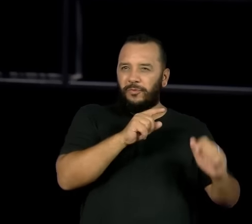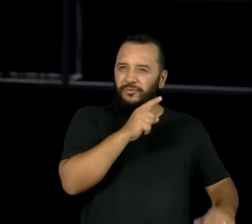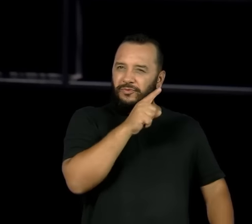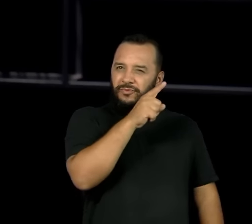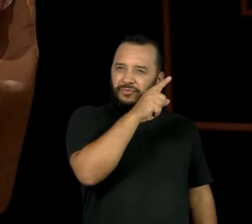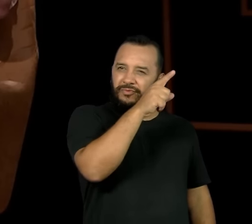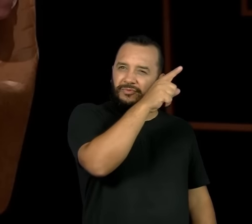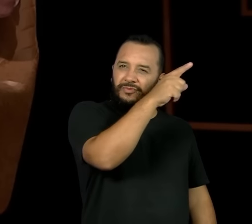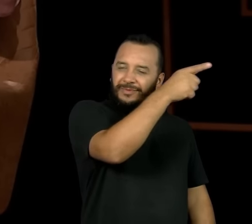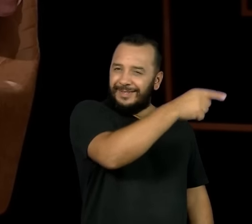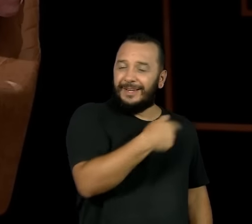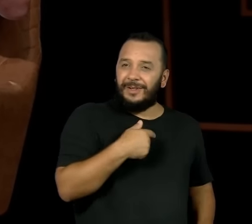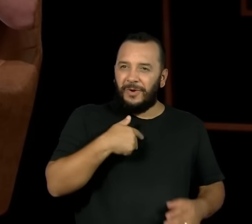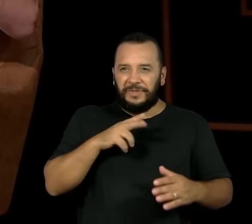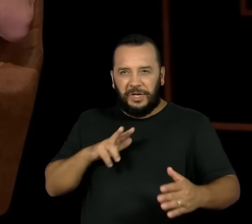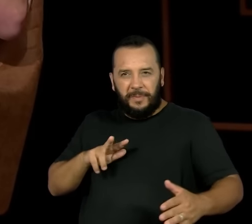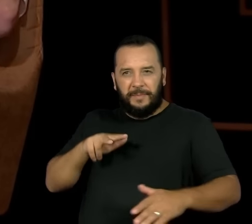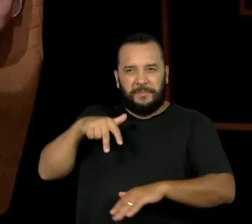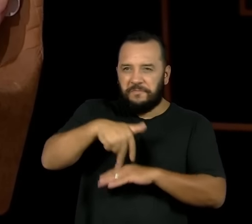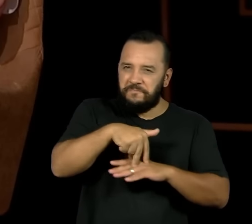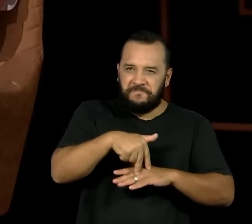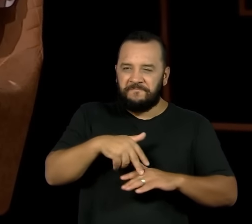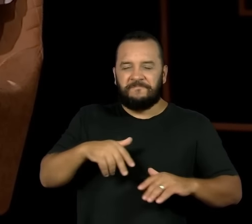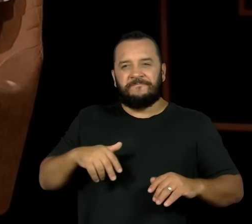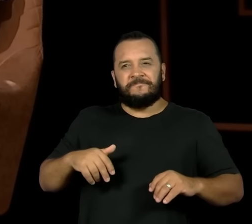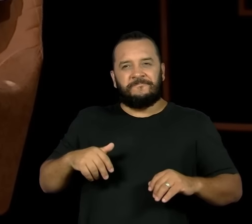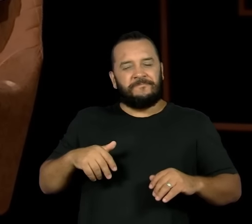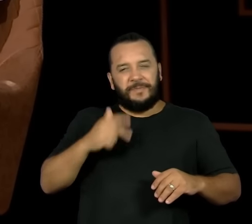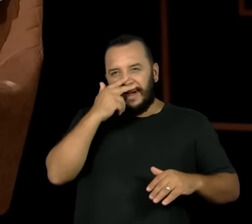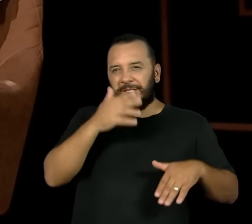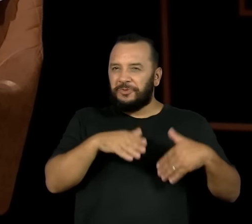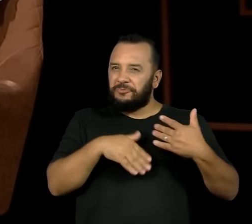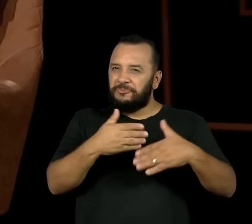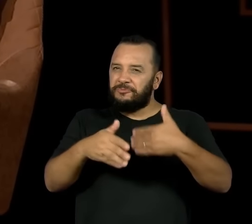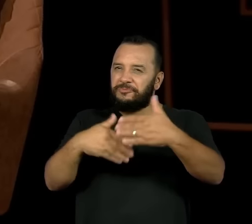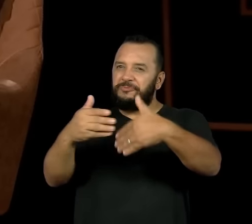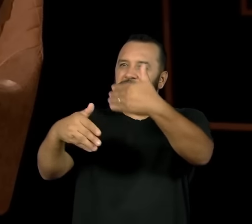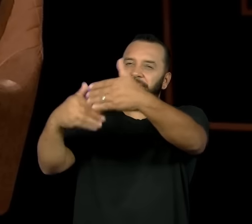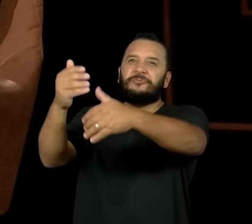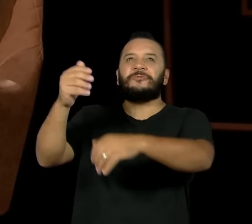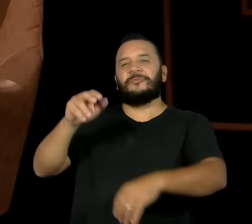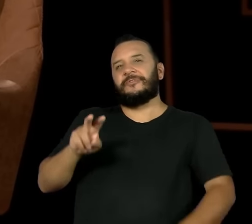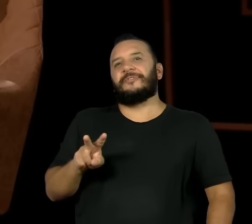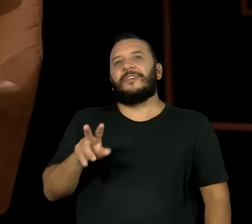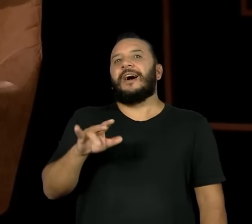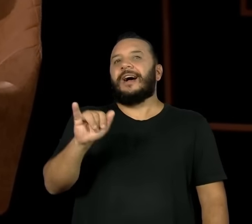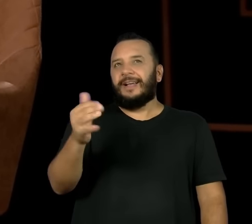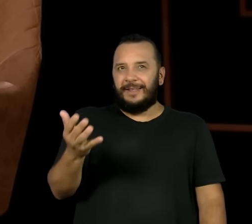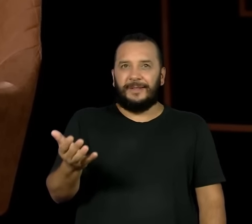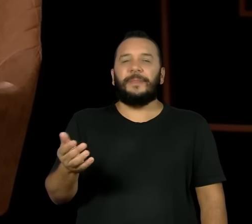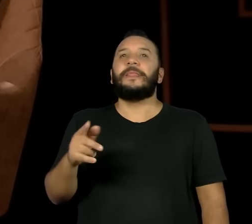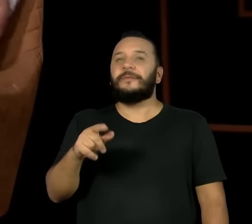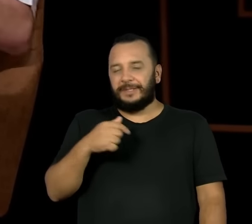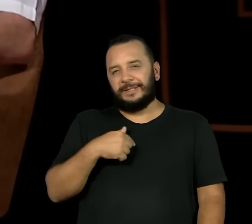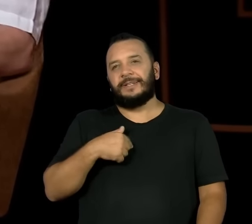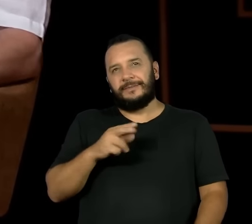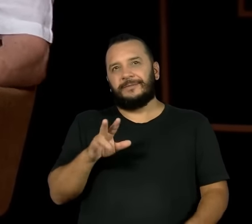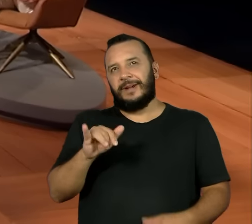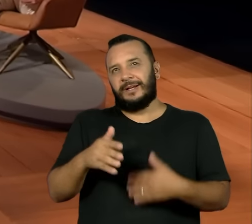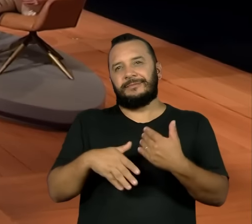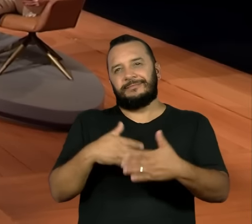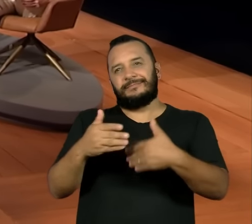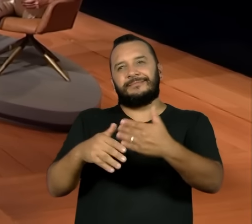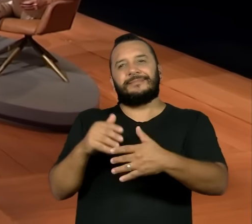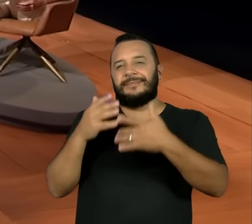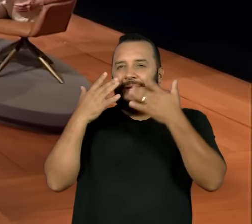dia que você começa é o jeito que que a trajetória vai e você vai nesse fluxo assim então